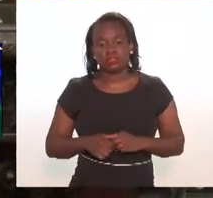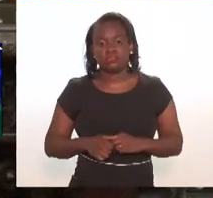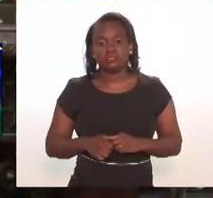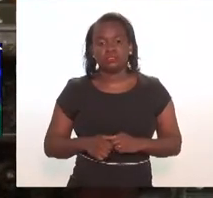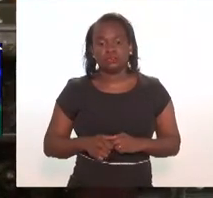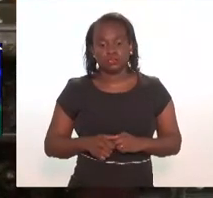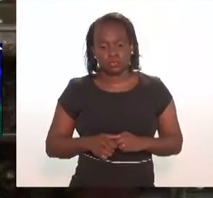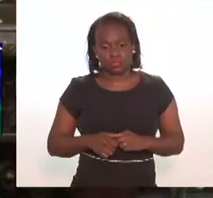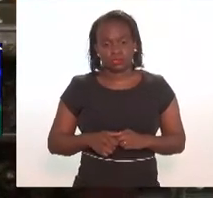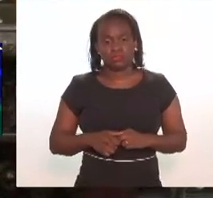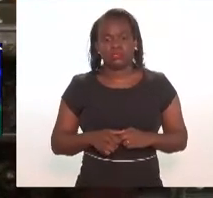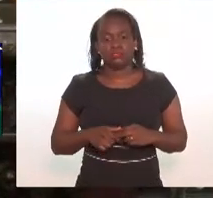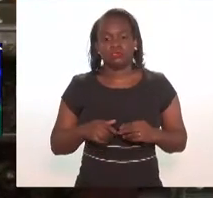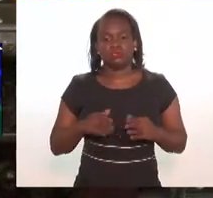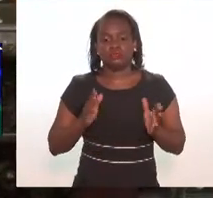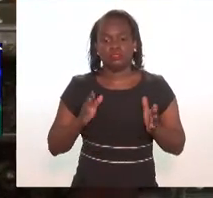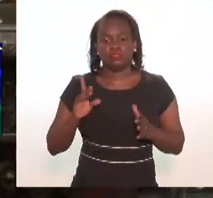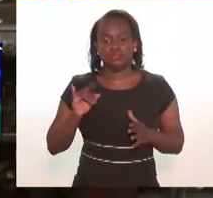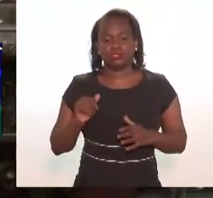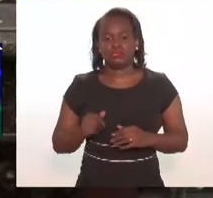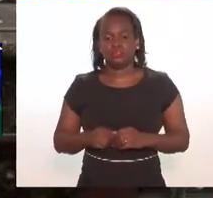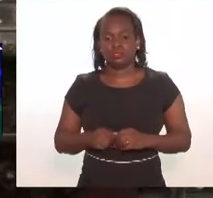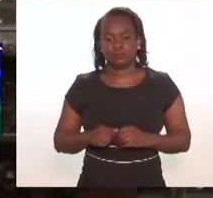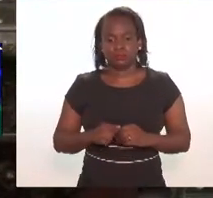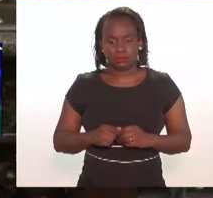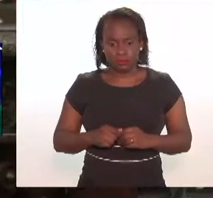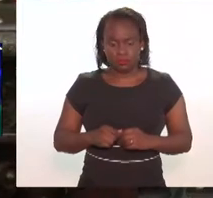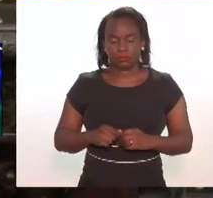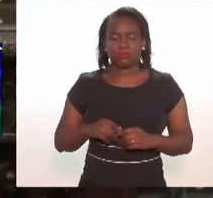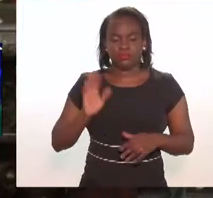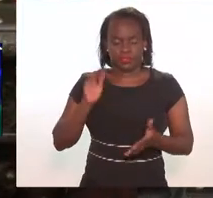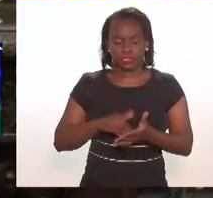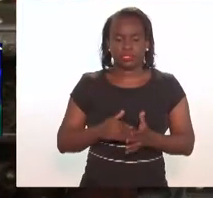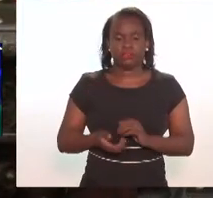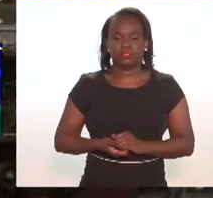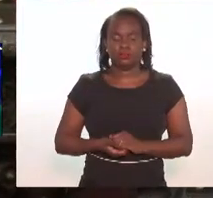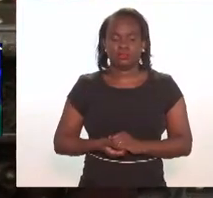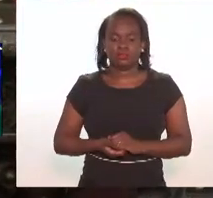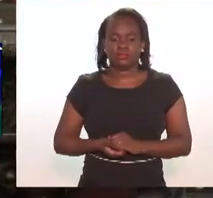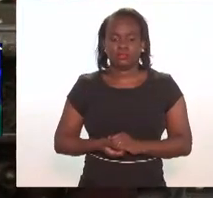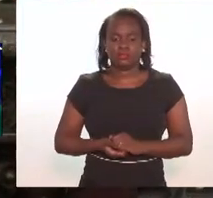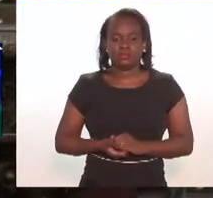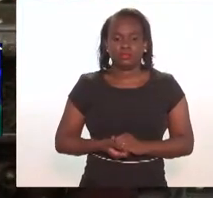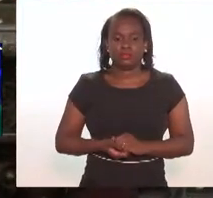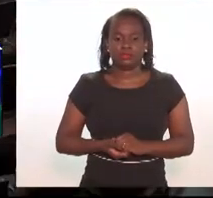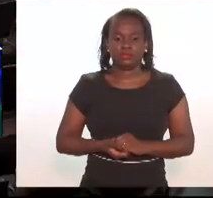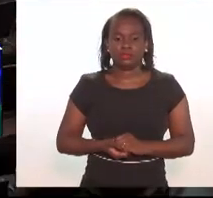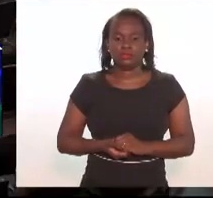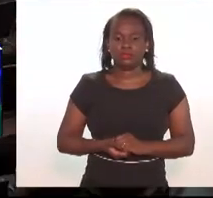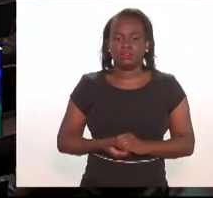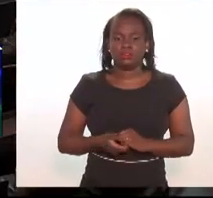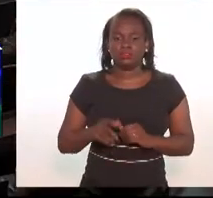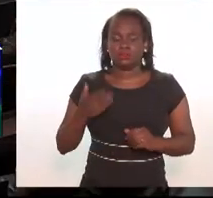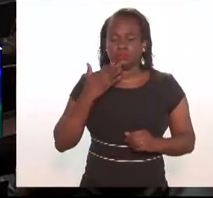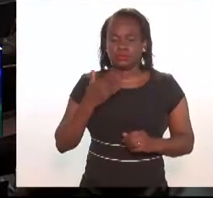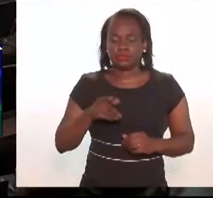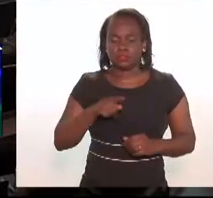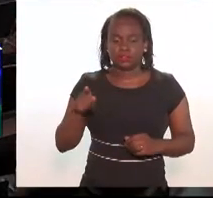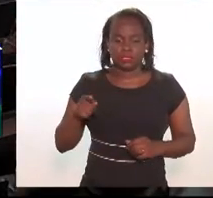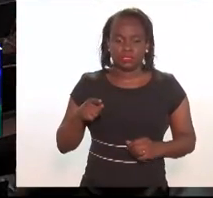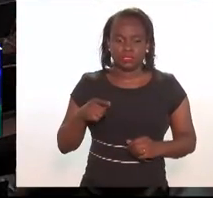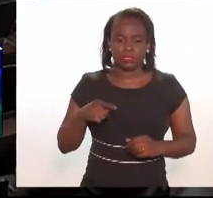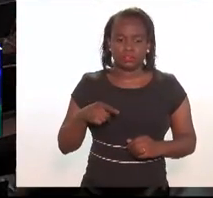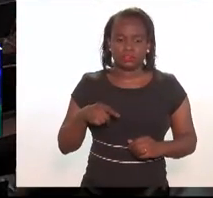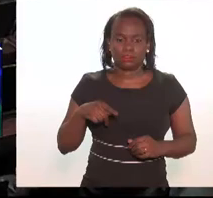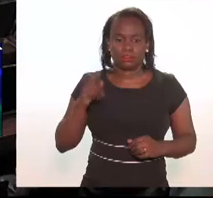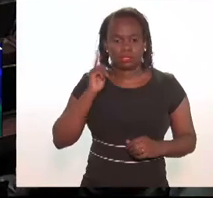Vamos votar a ordem do dia. Fazer a declaração? Aí faz ao final. Você está ouvindo, eu solicitei, Vossa Excelência escutou, eu não